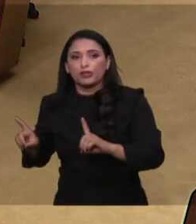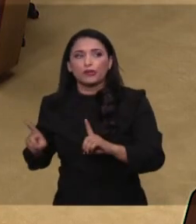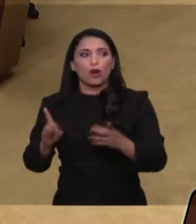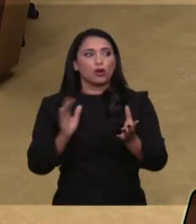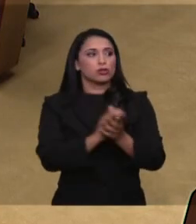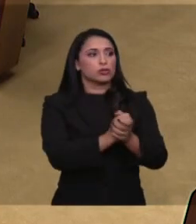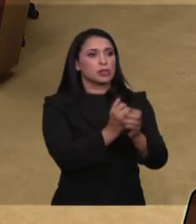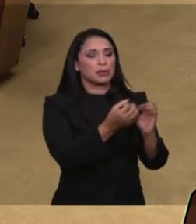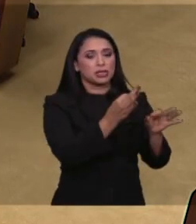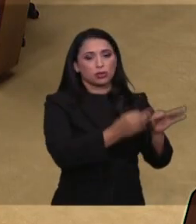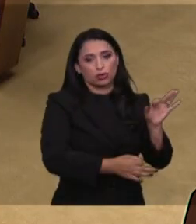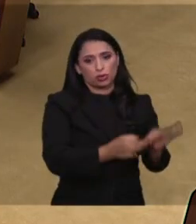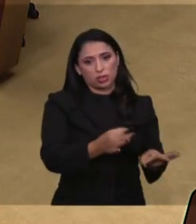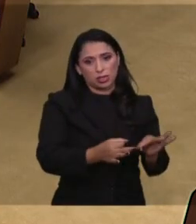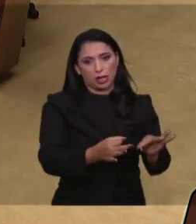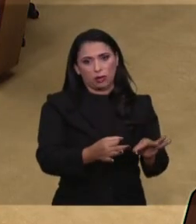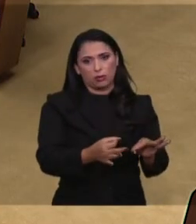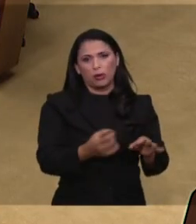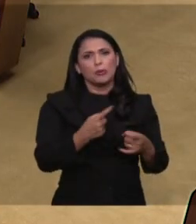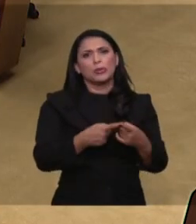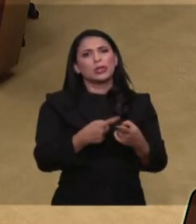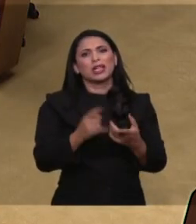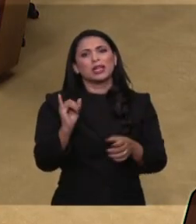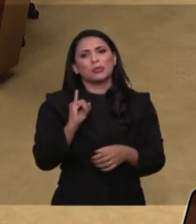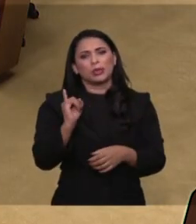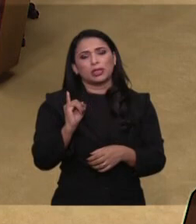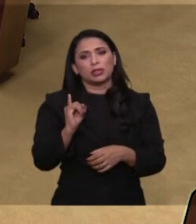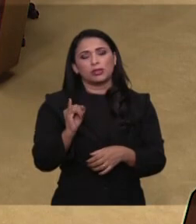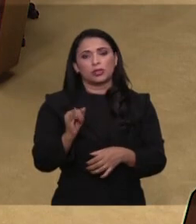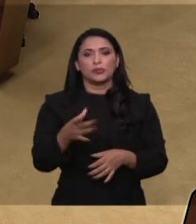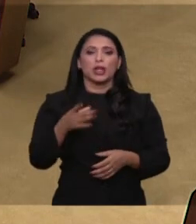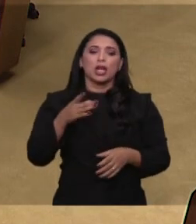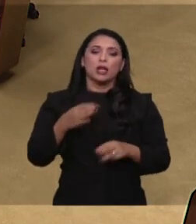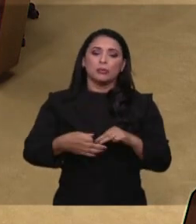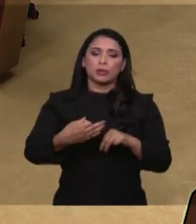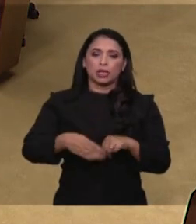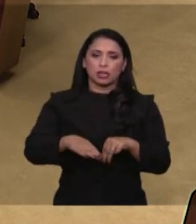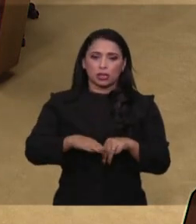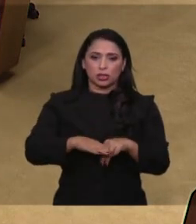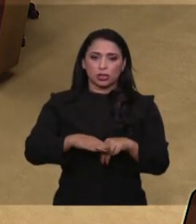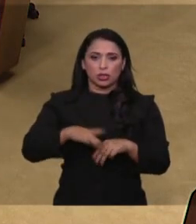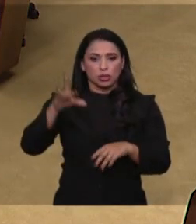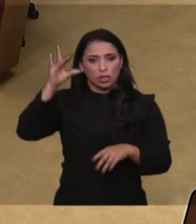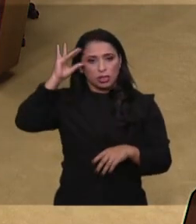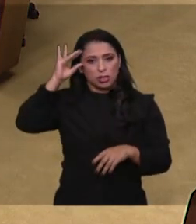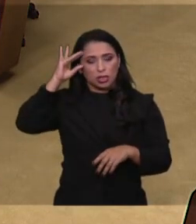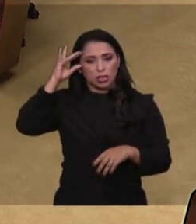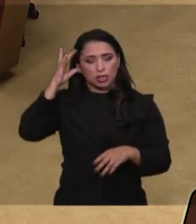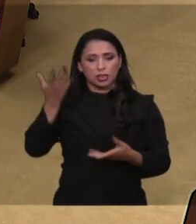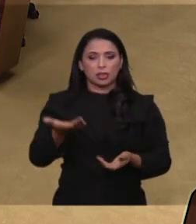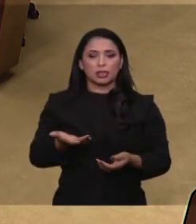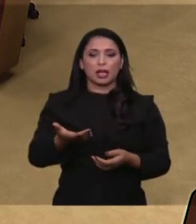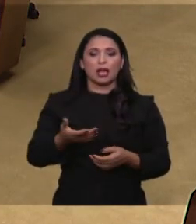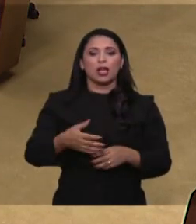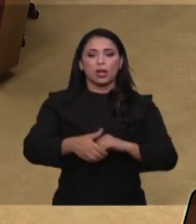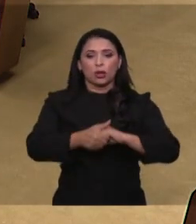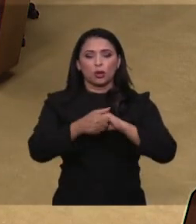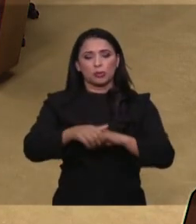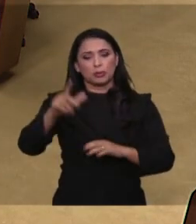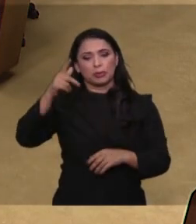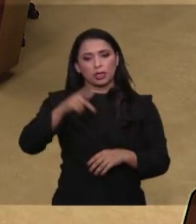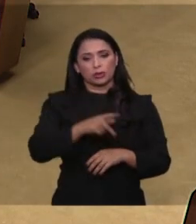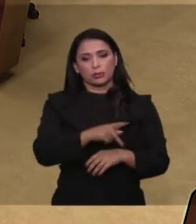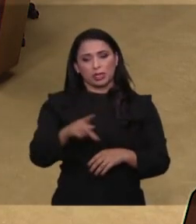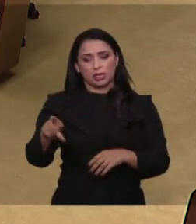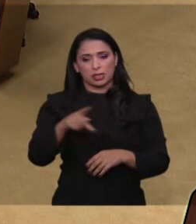permite, ministro presidente, ministro Barroso, ministro decano, Gilmar Mendes, ministra Carmen Lúcia, eminentes